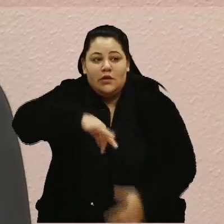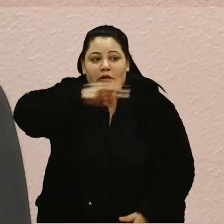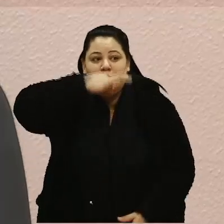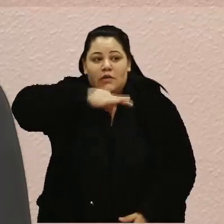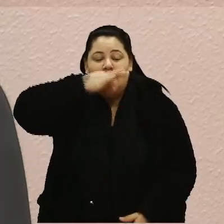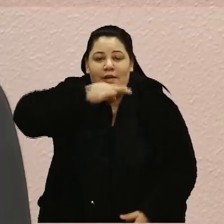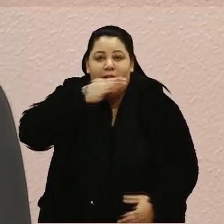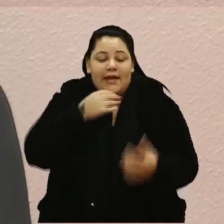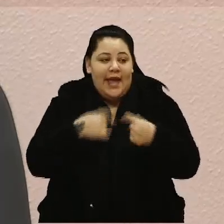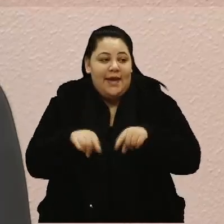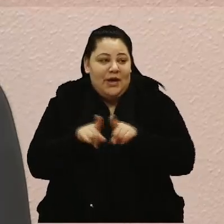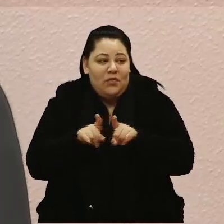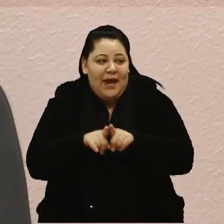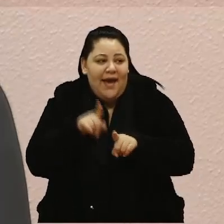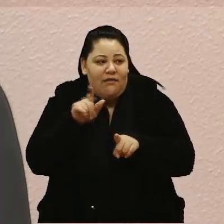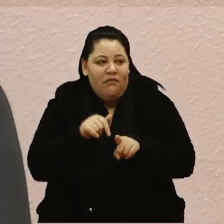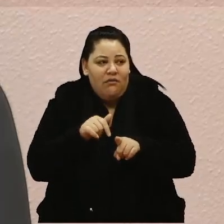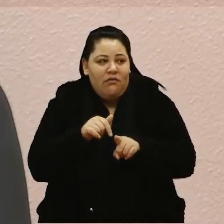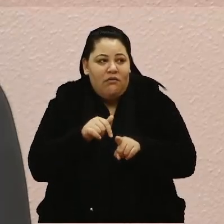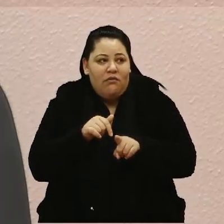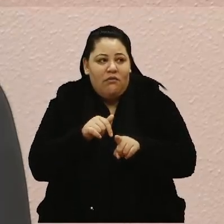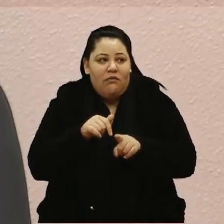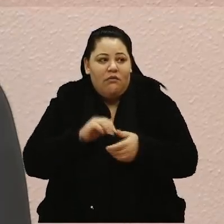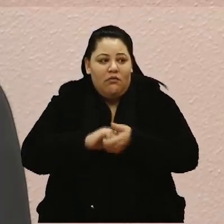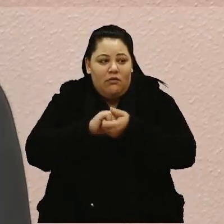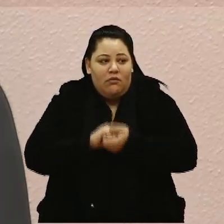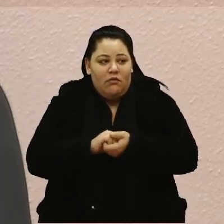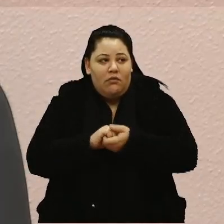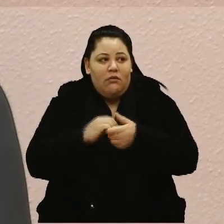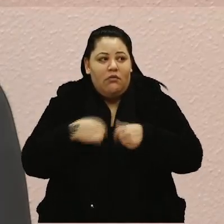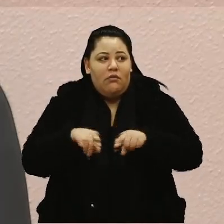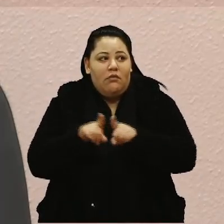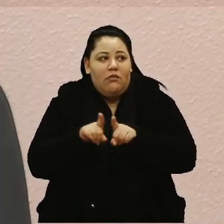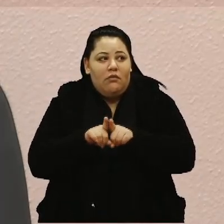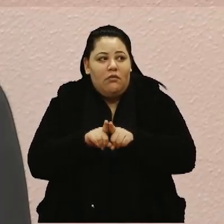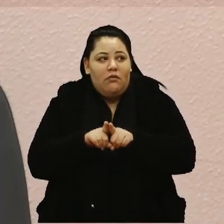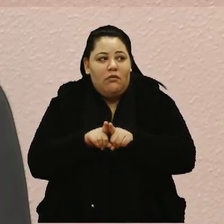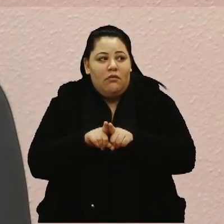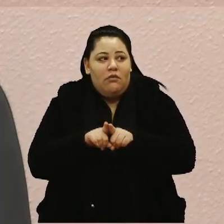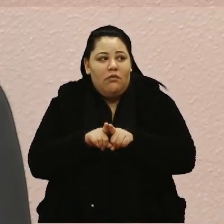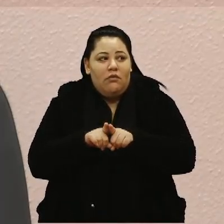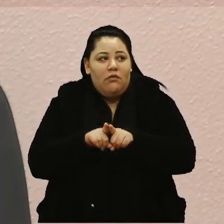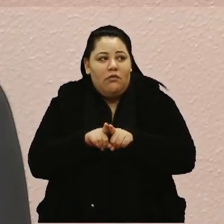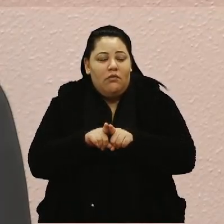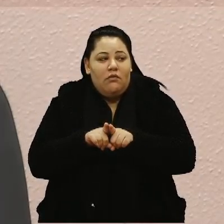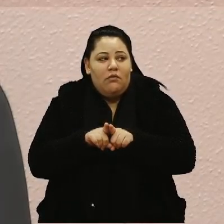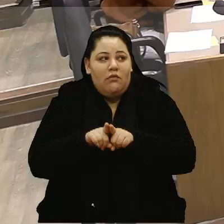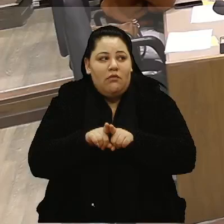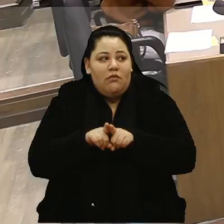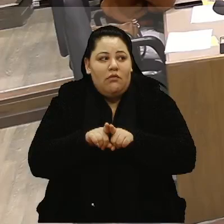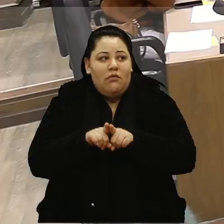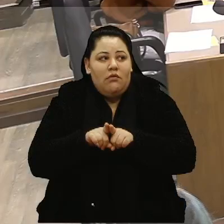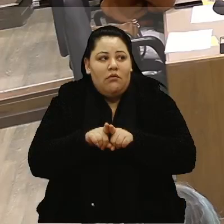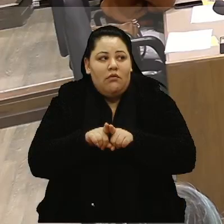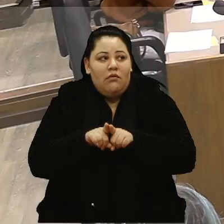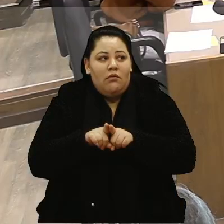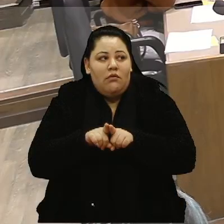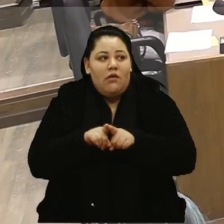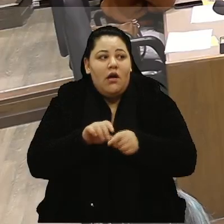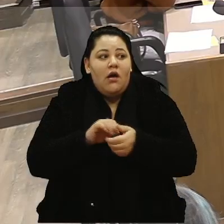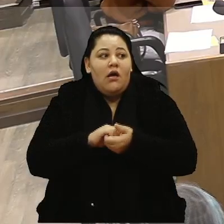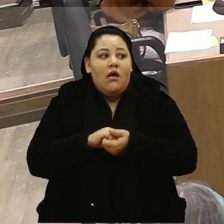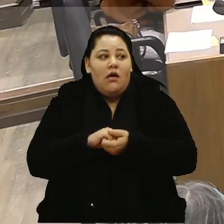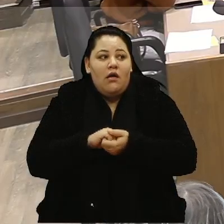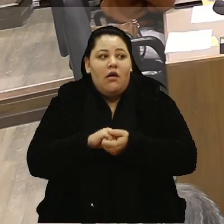movimento comunitário. Então, gostaria de fazer uma saudação a todas as lideranças comunitaristas da nossa cidade. Obrigado, vereadora Andressa